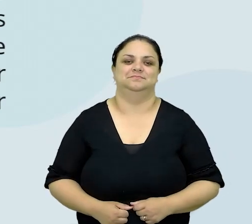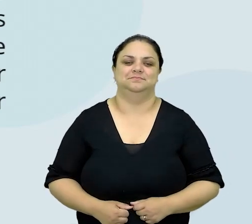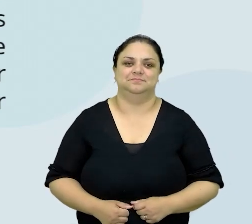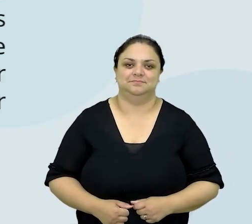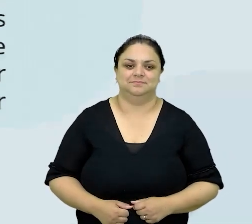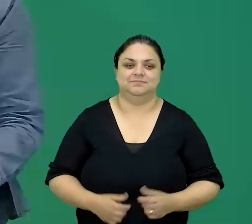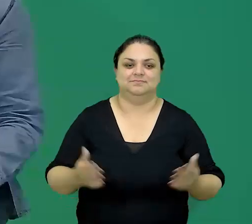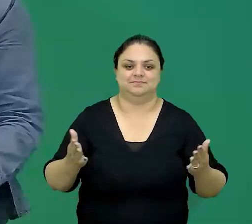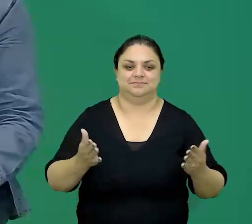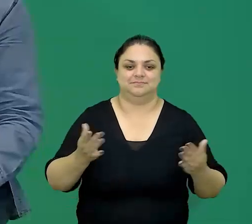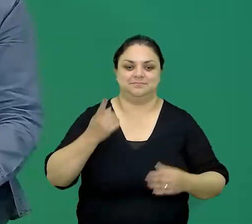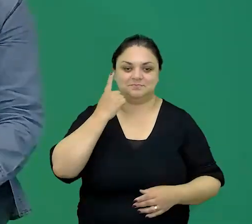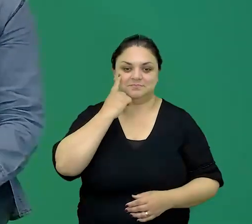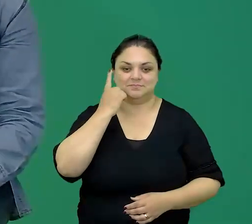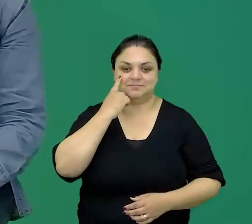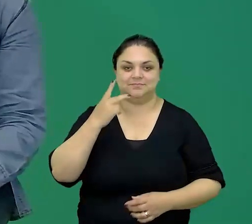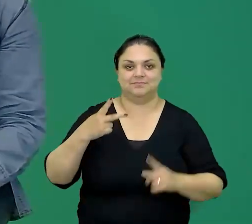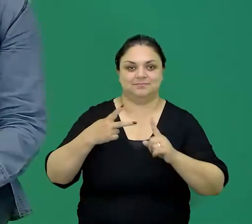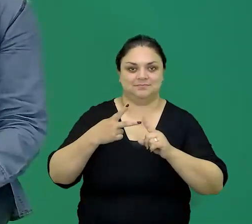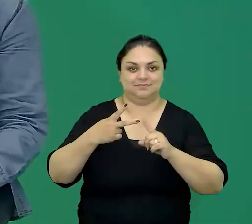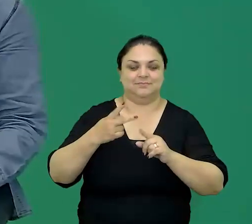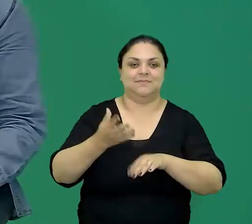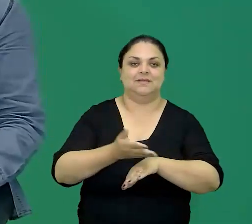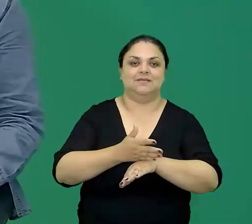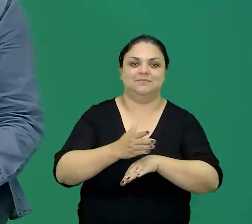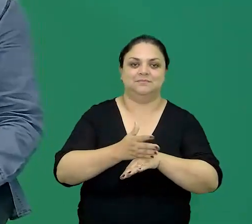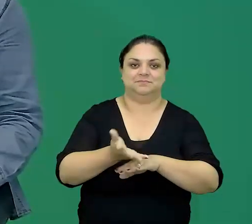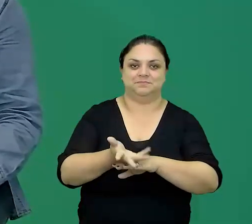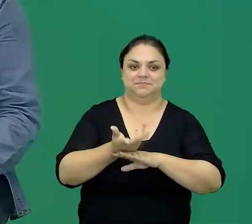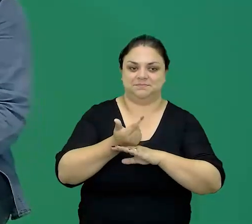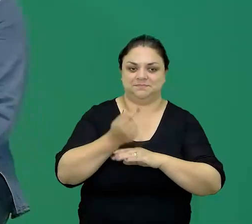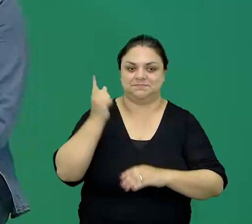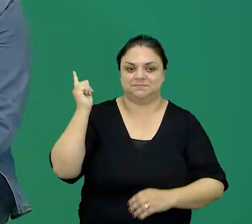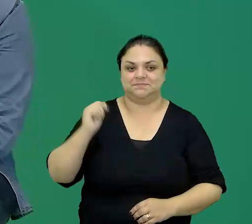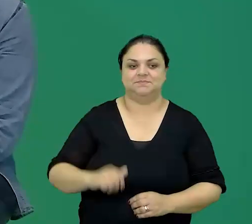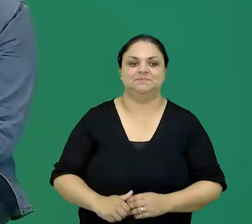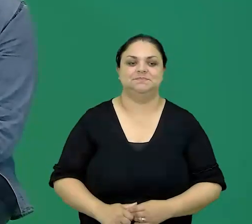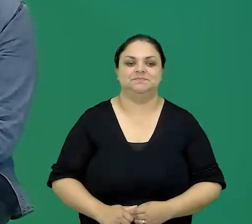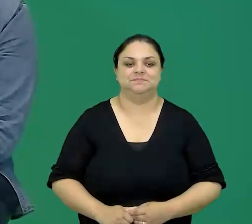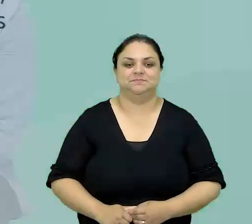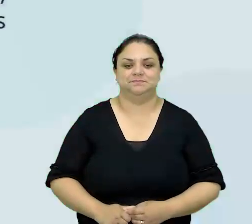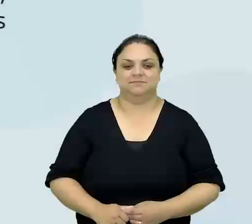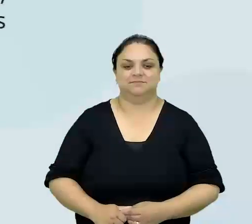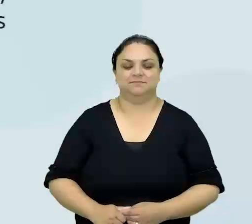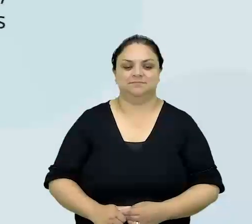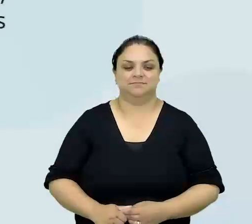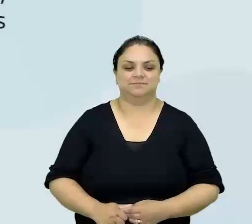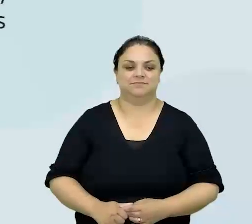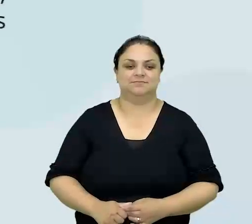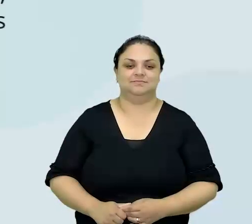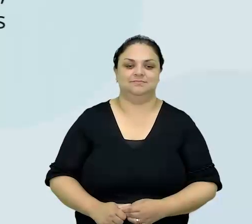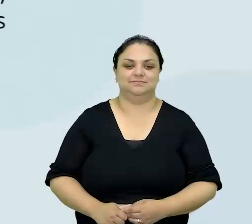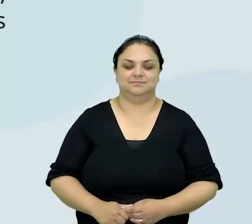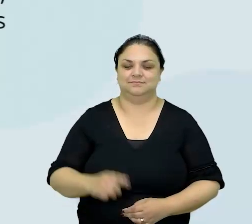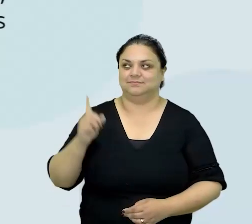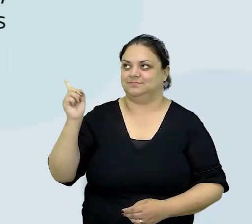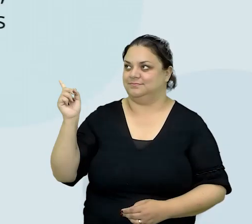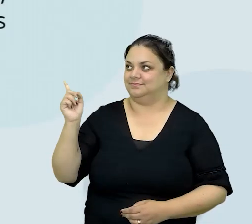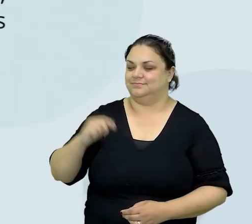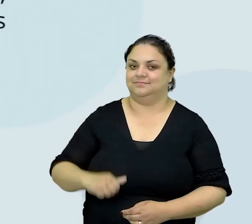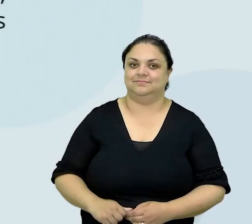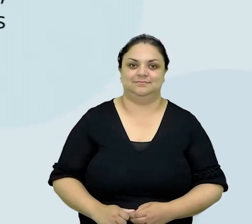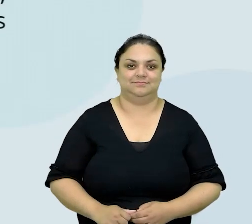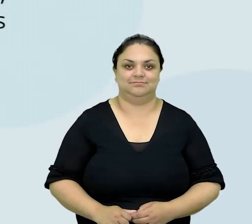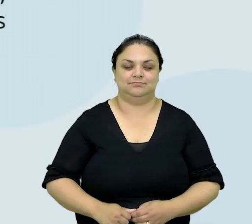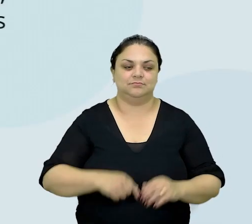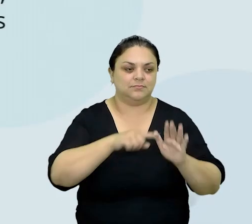vai dar uma olhadinha na nossa segunda habilidade, tudo bem? Vamos lá para a nossa tela, segunda habilidade, que é analisar a